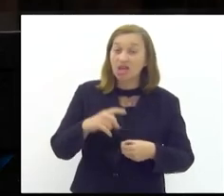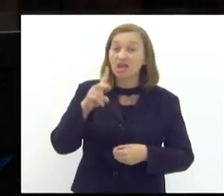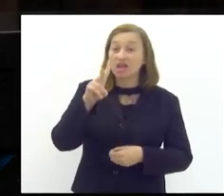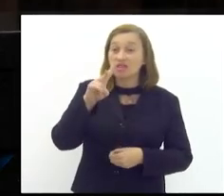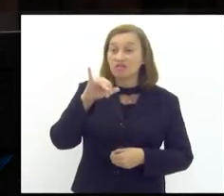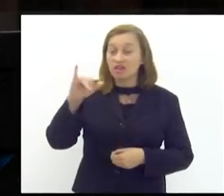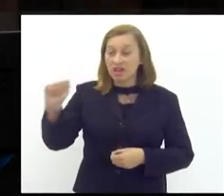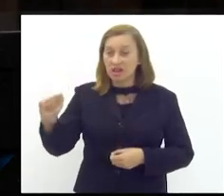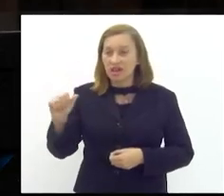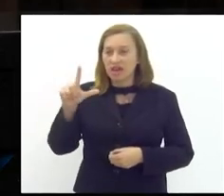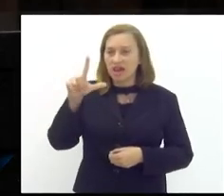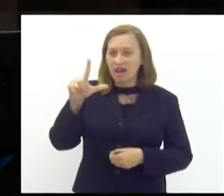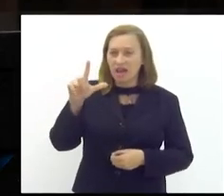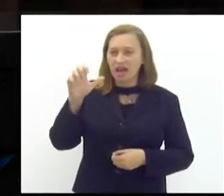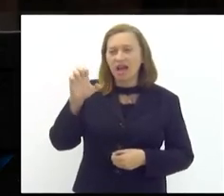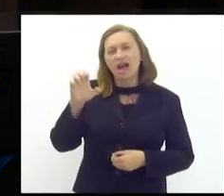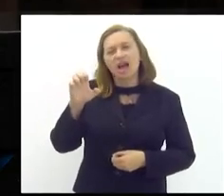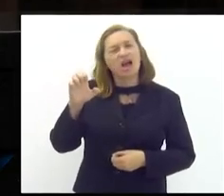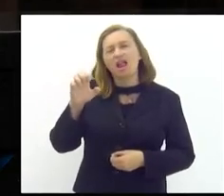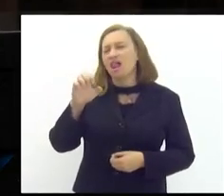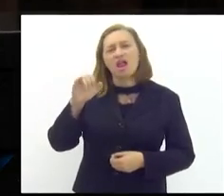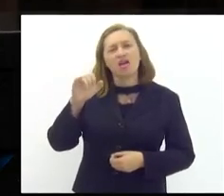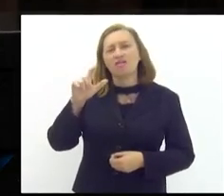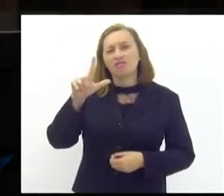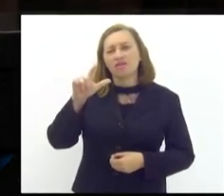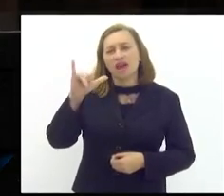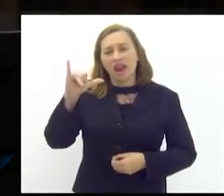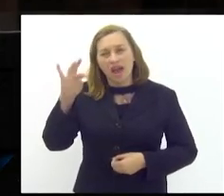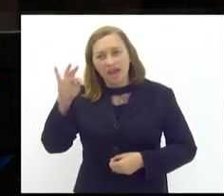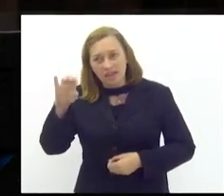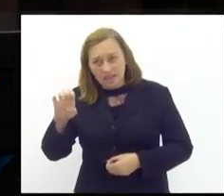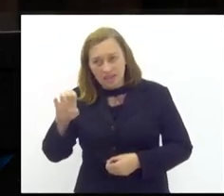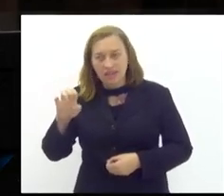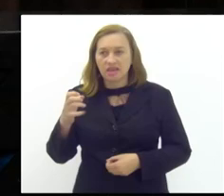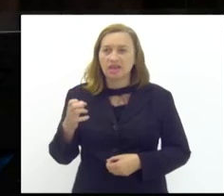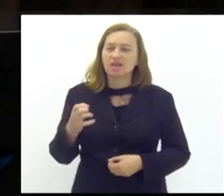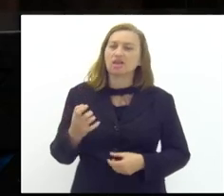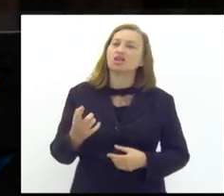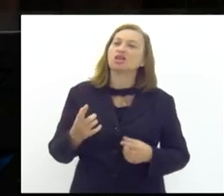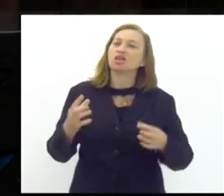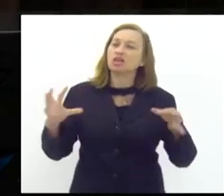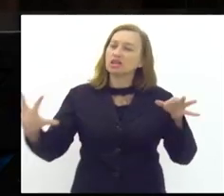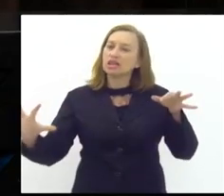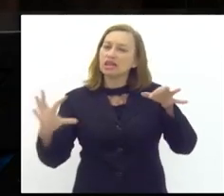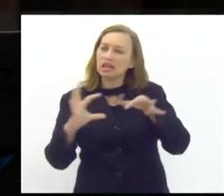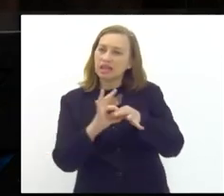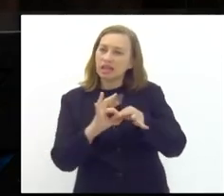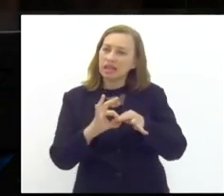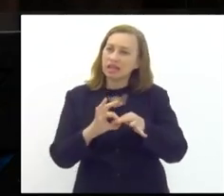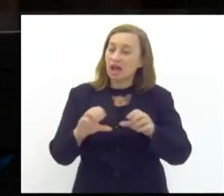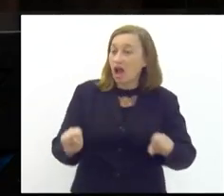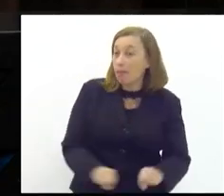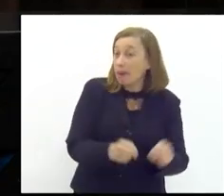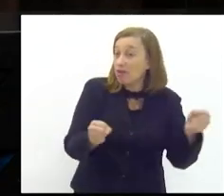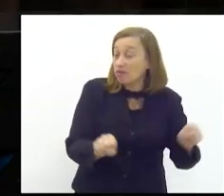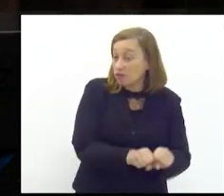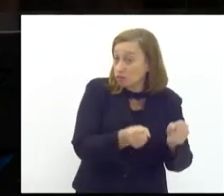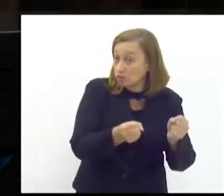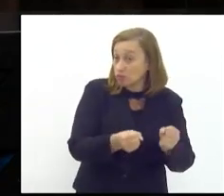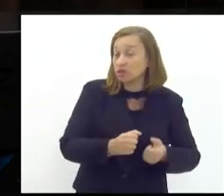Deputado conhece bem a via light que liga o C Nova Iguaçu a Pavuna Estrada Rio do Pau